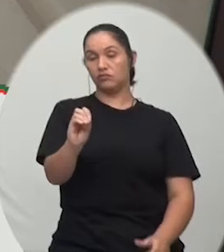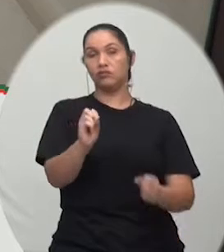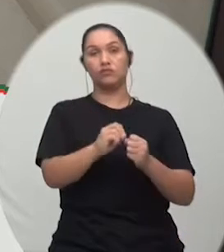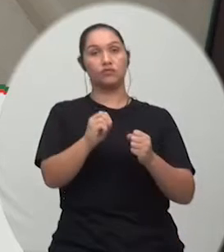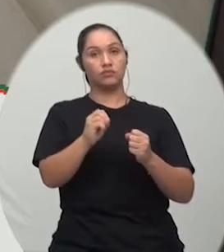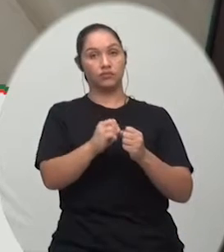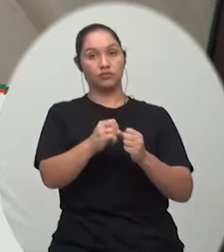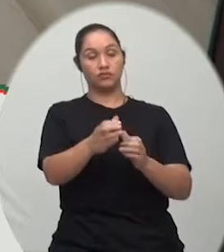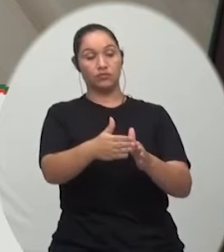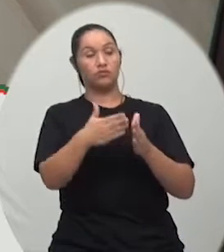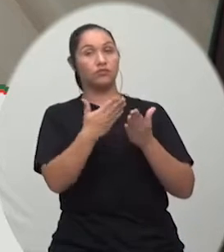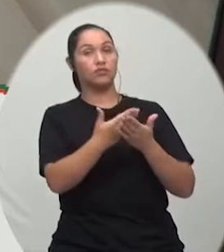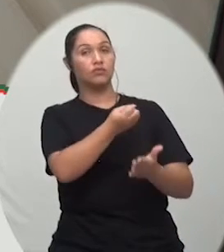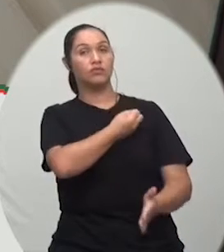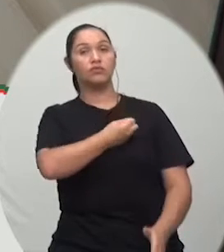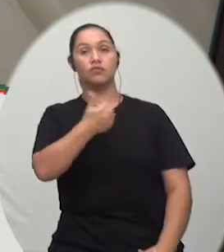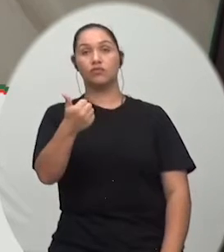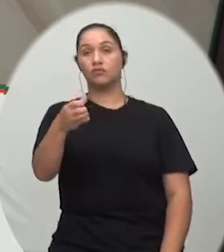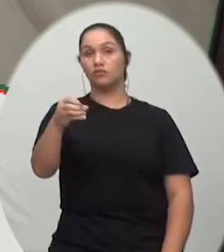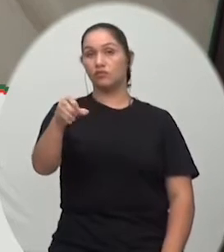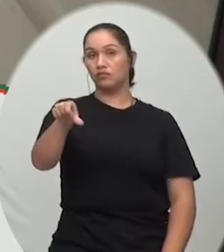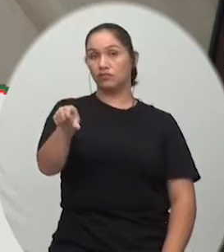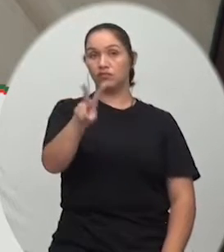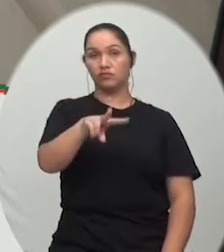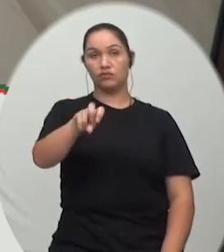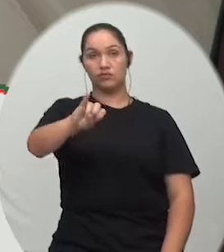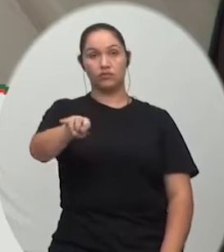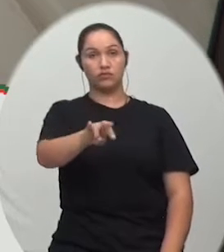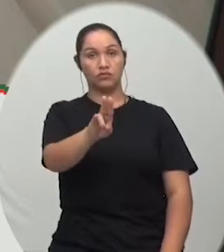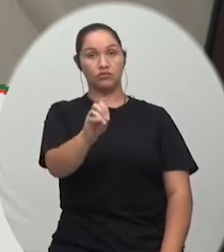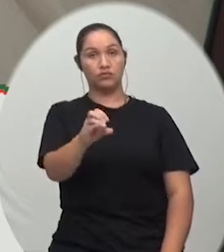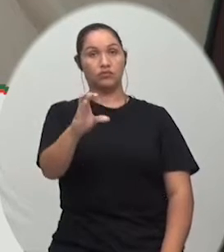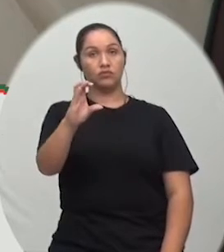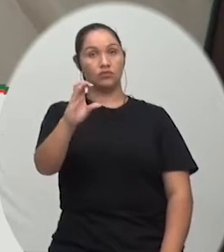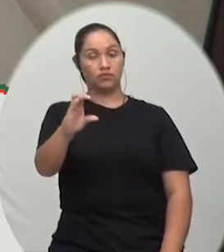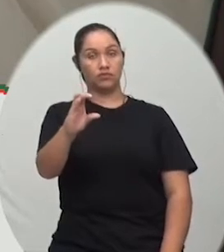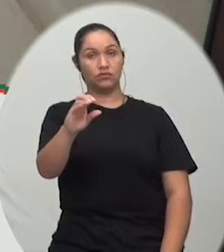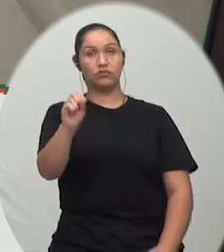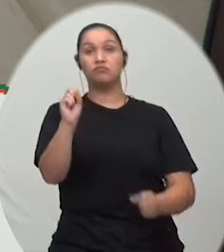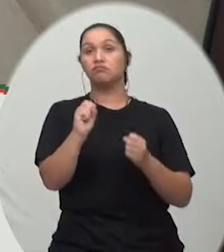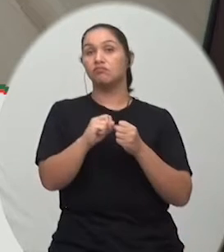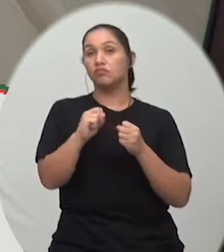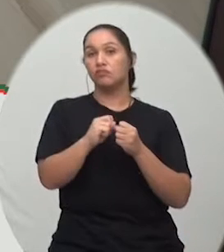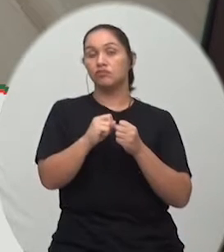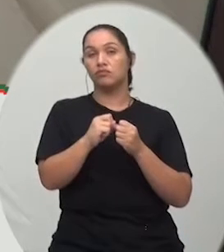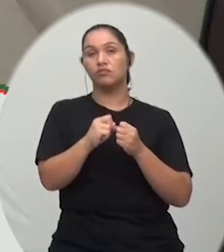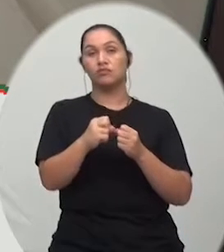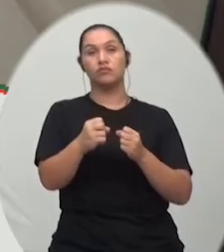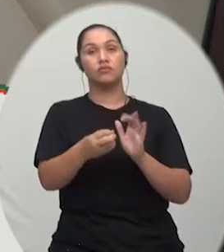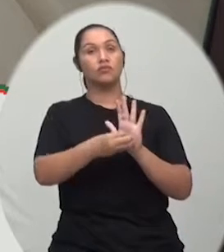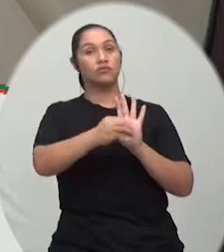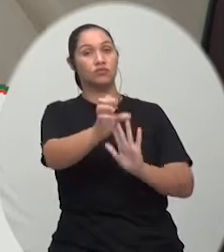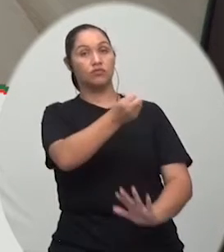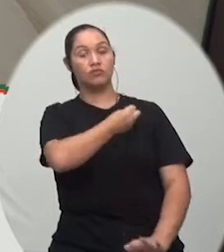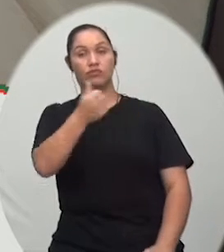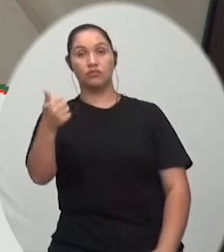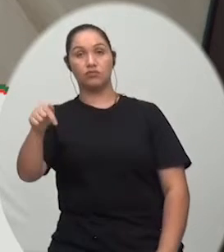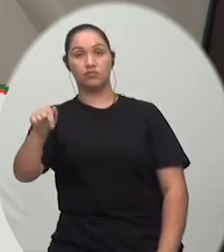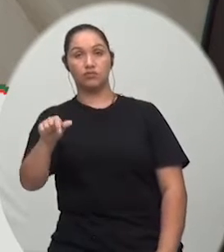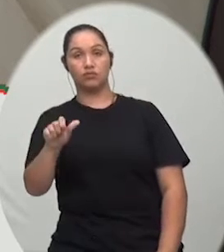número 109/19, de autoria do vereador Júlio César Colombo. Indicações número 171